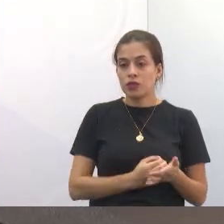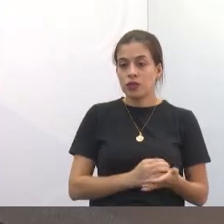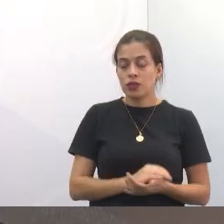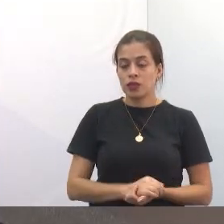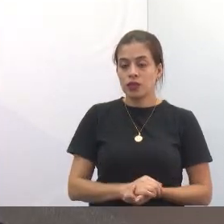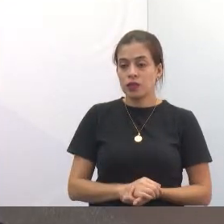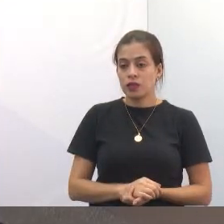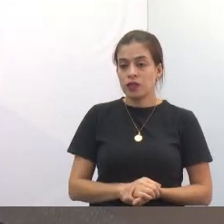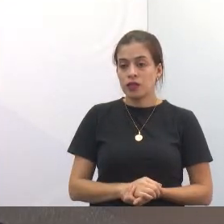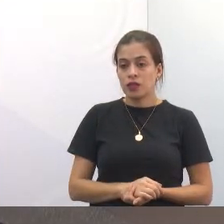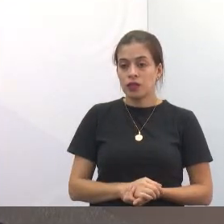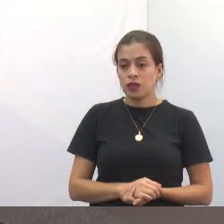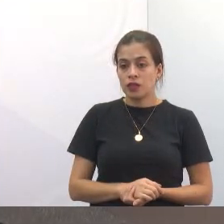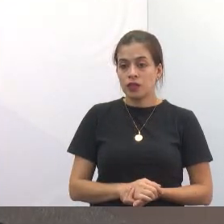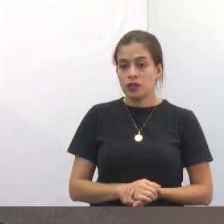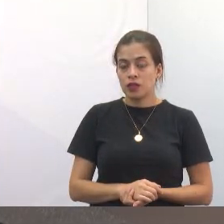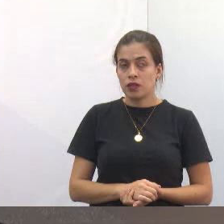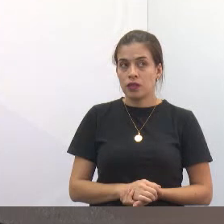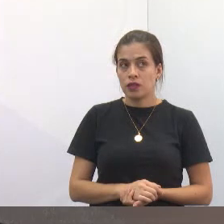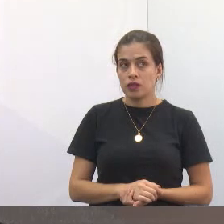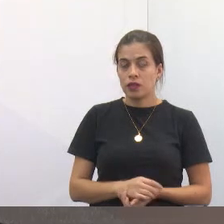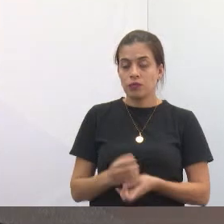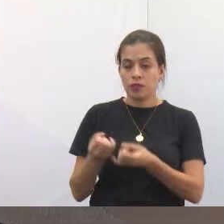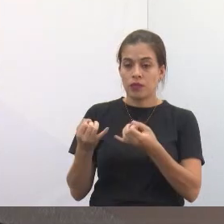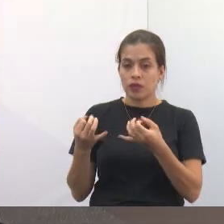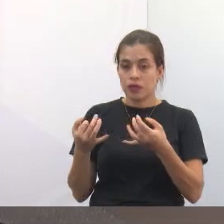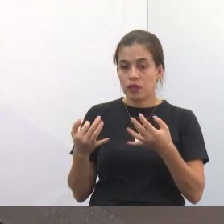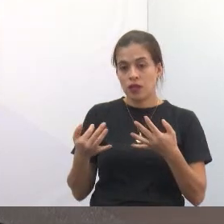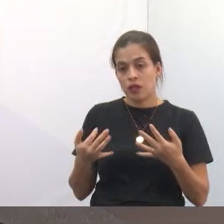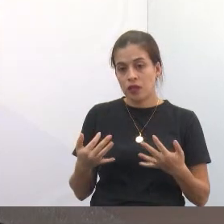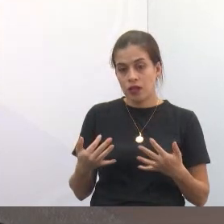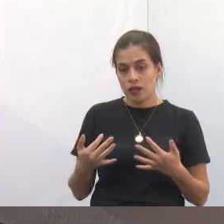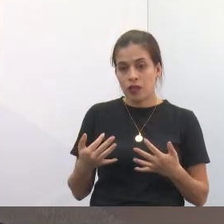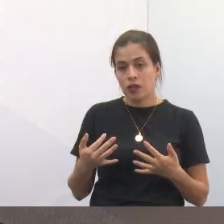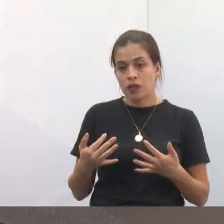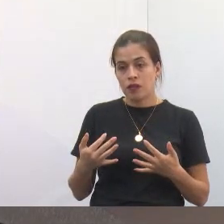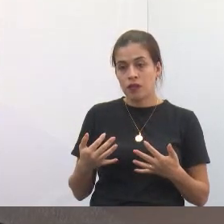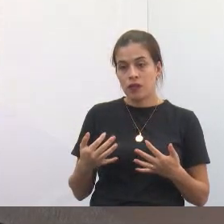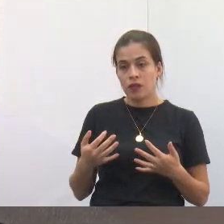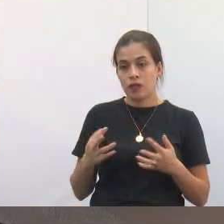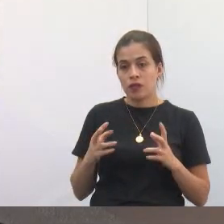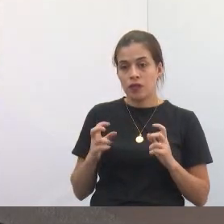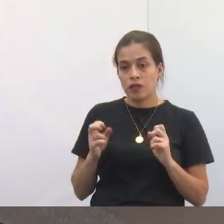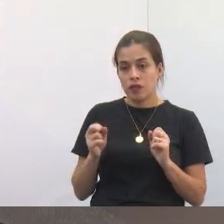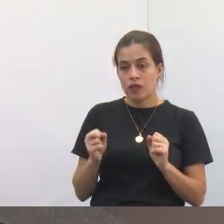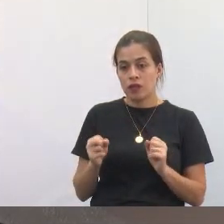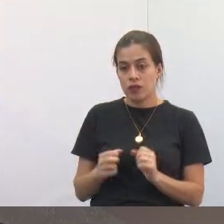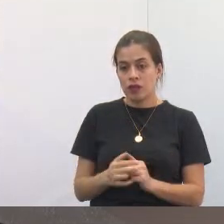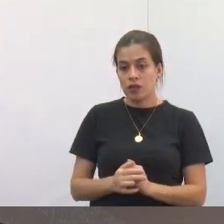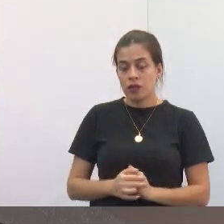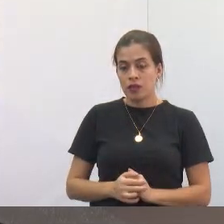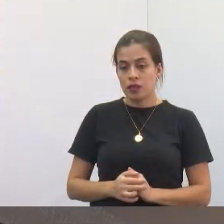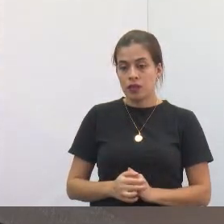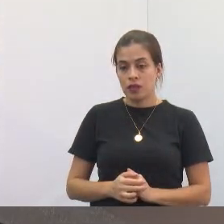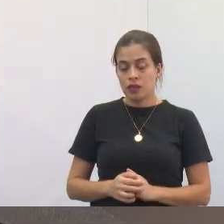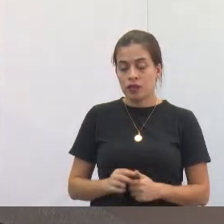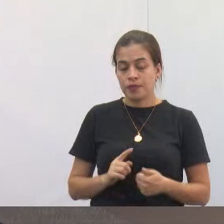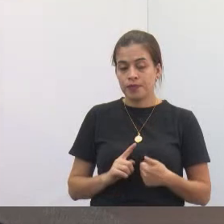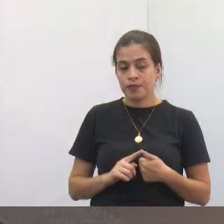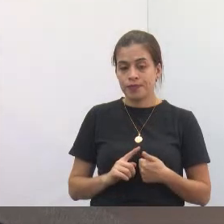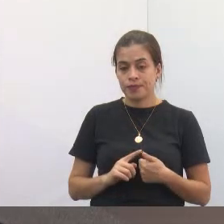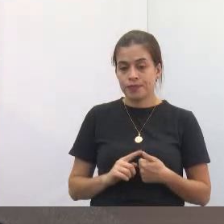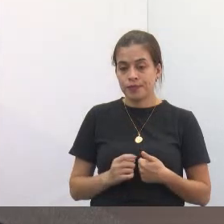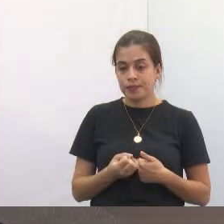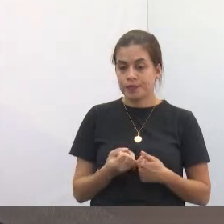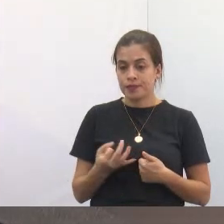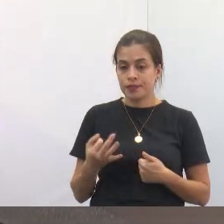Isto posto, seguem os esclarecimentos sólidos. Número 1. Quais